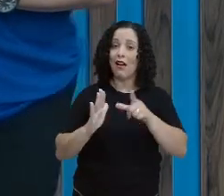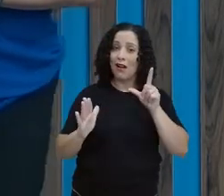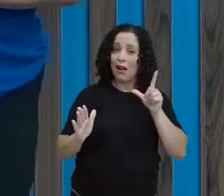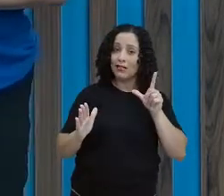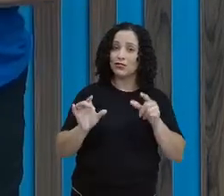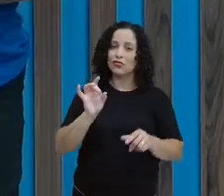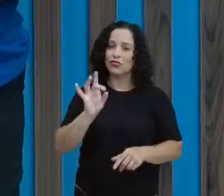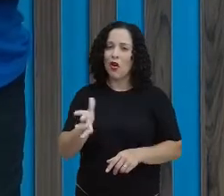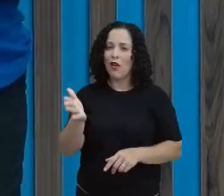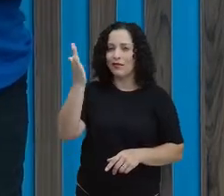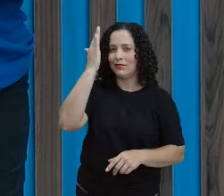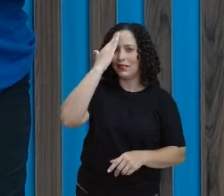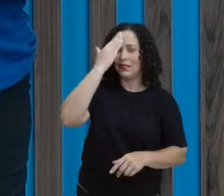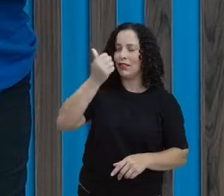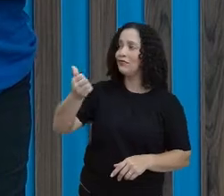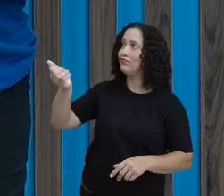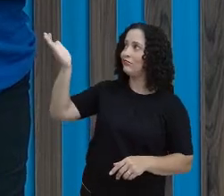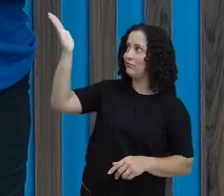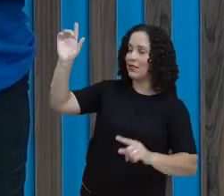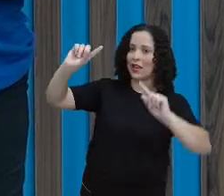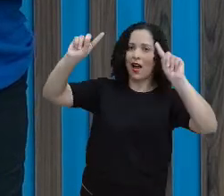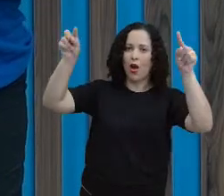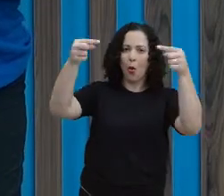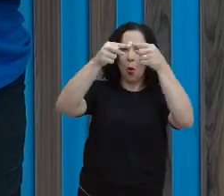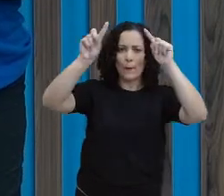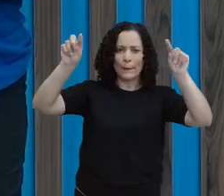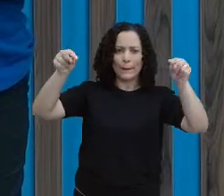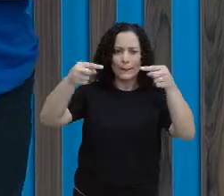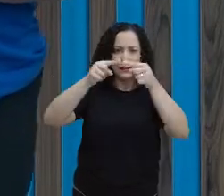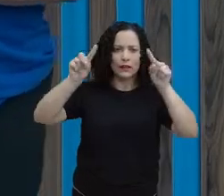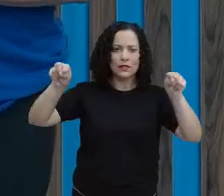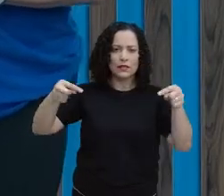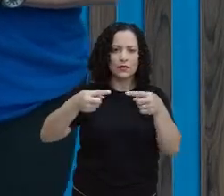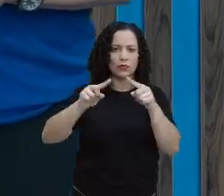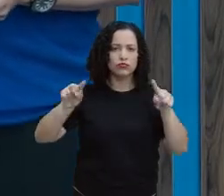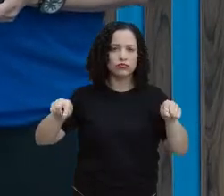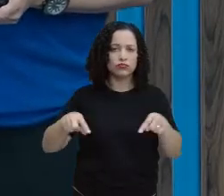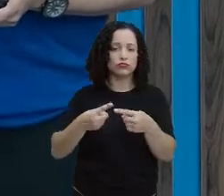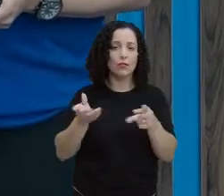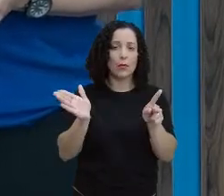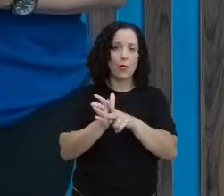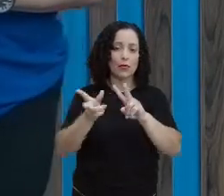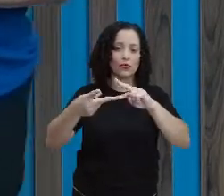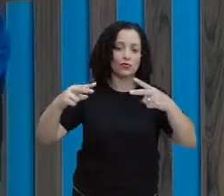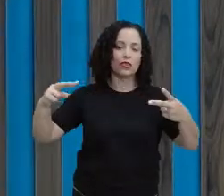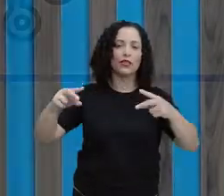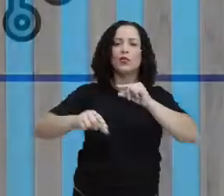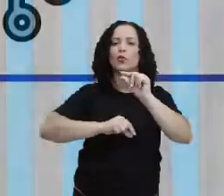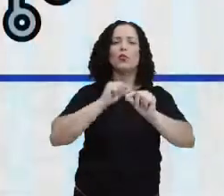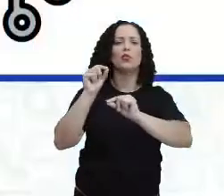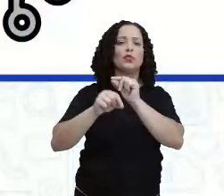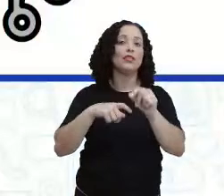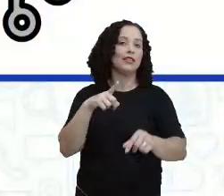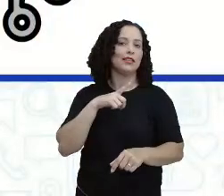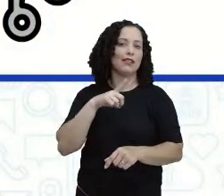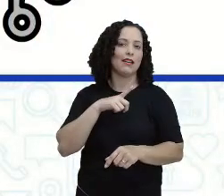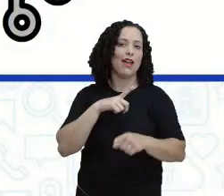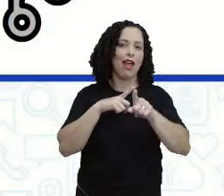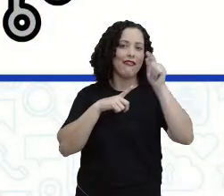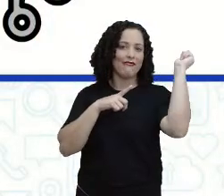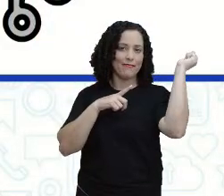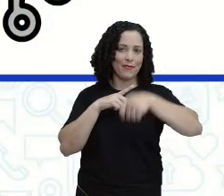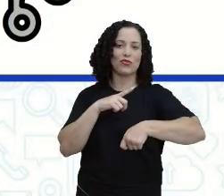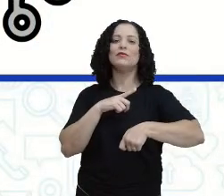para a gente saber que essa nova combinação de gene, o que ela traz para a gente, né? Ela possibilita